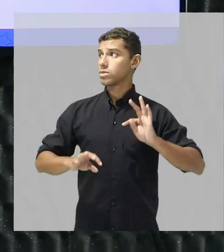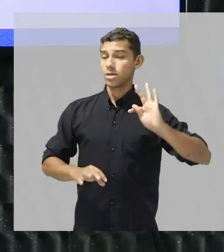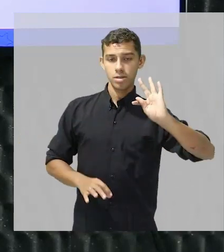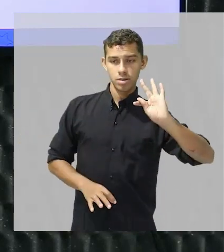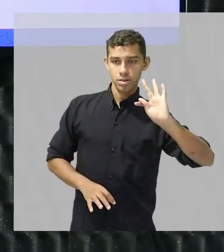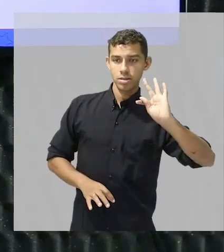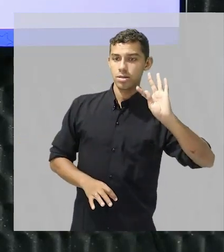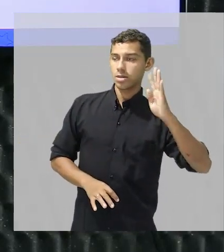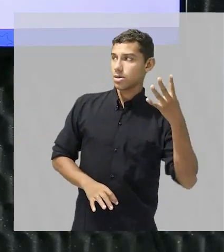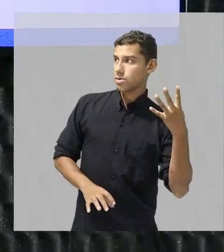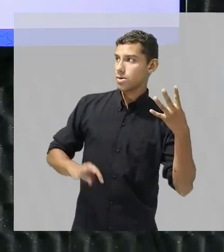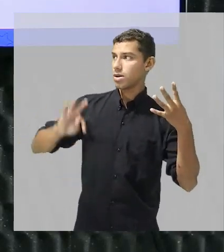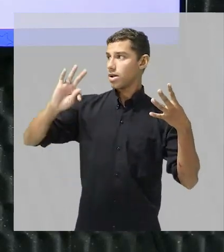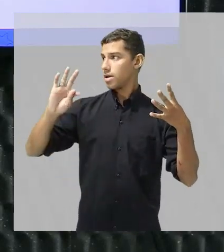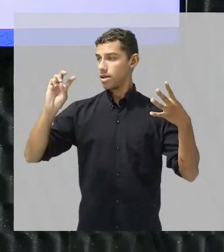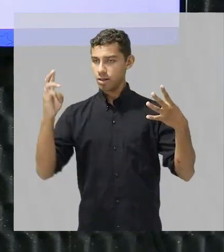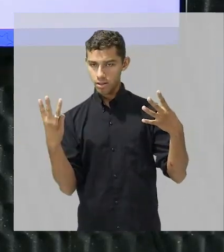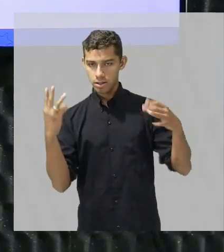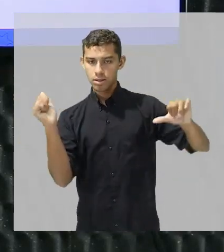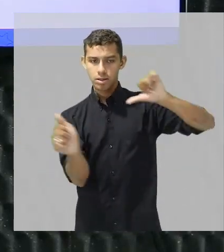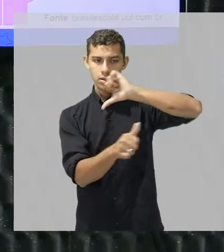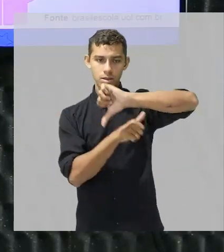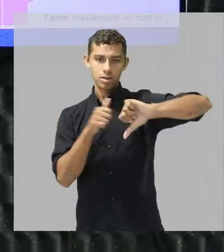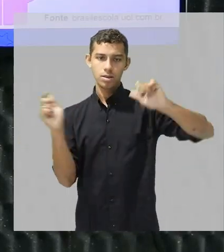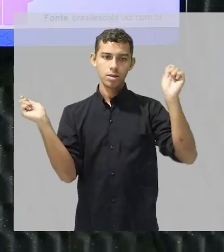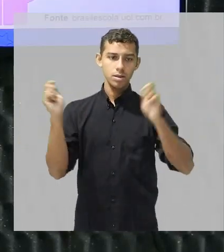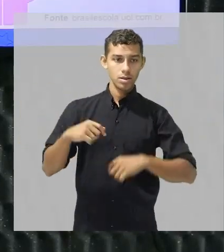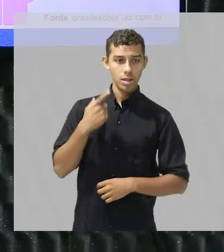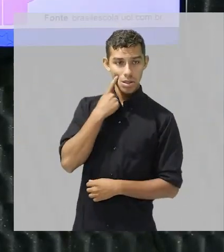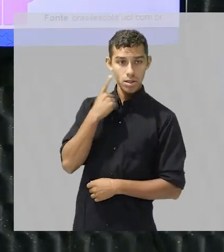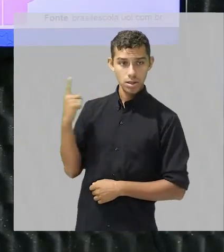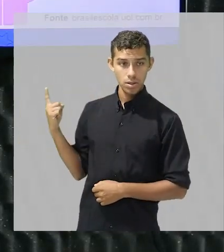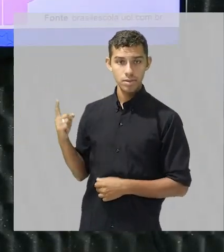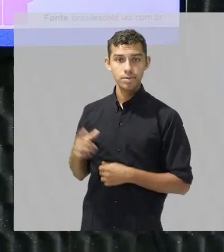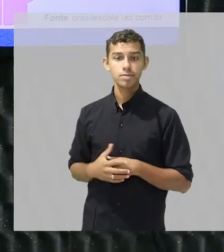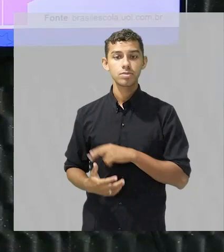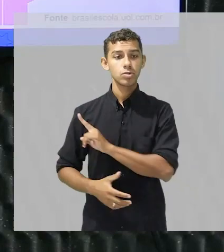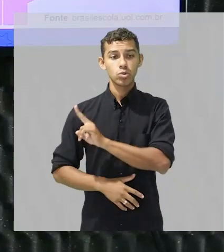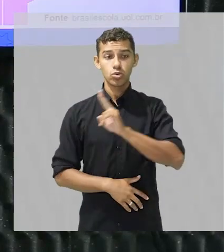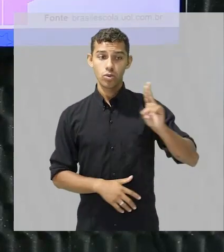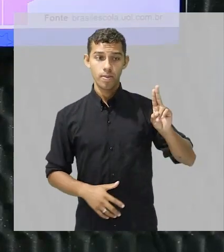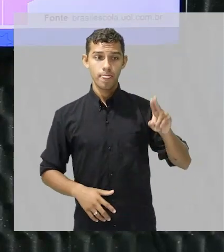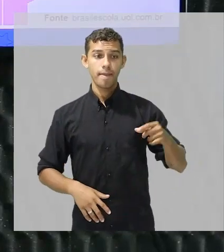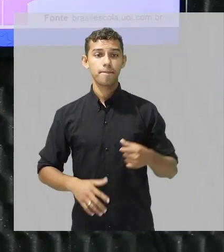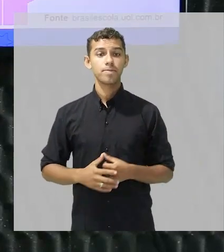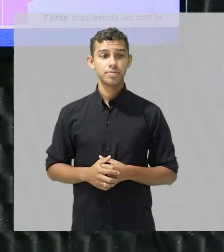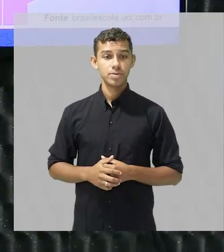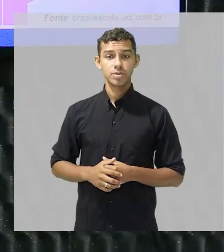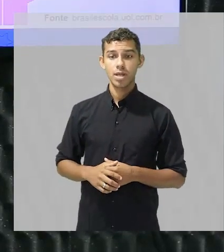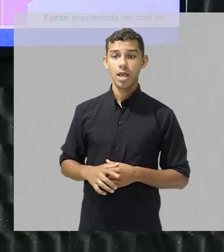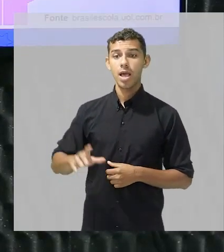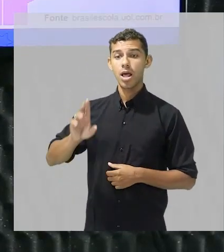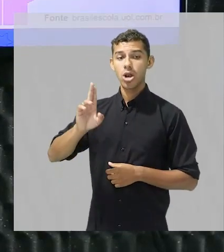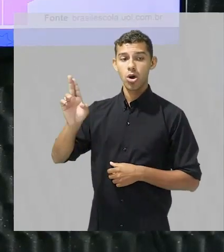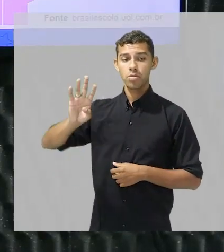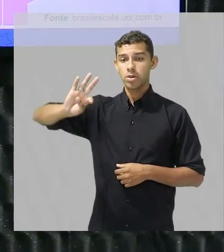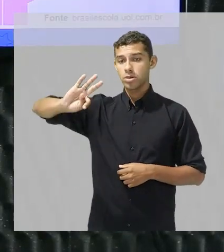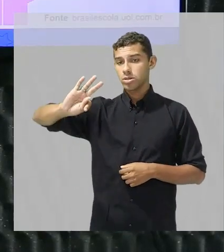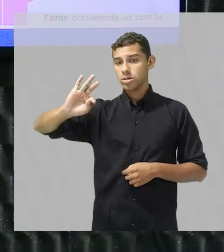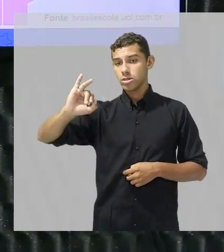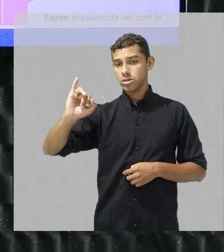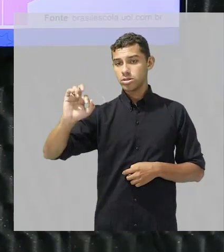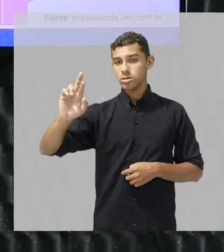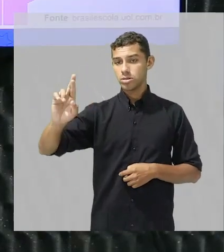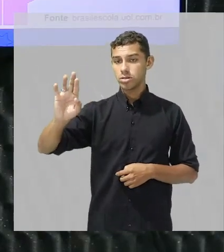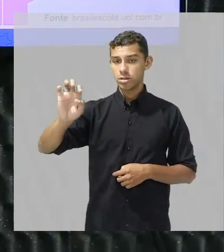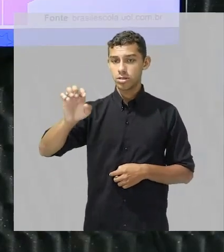são hormônios produzidos pela glândula, gente, ó, pela tireoide, tá? Então, nós temos